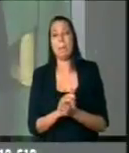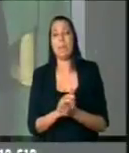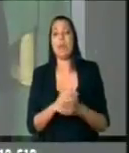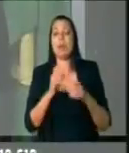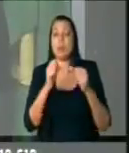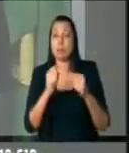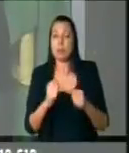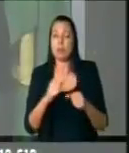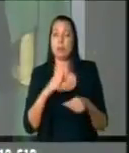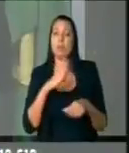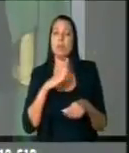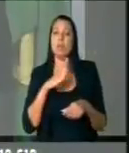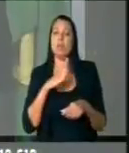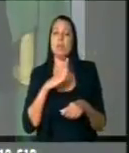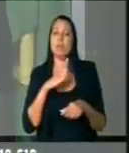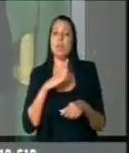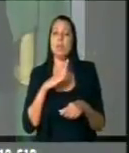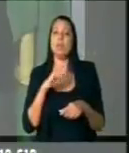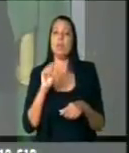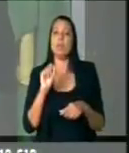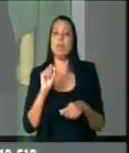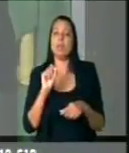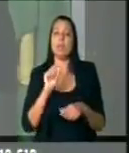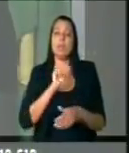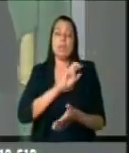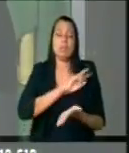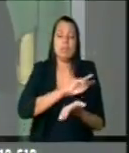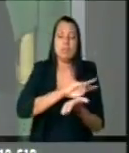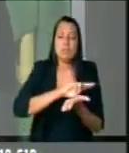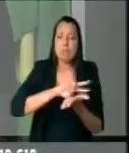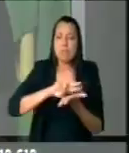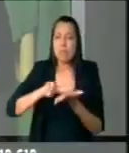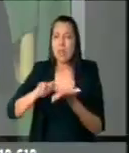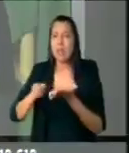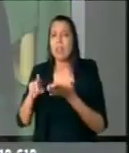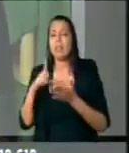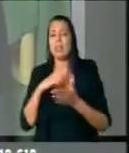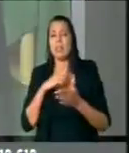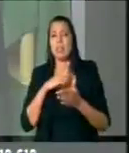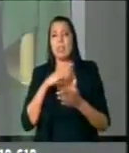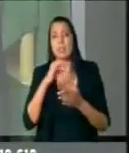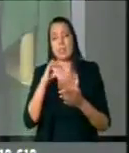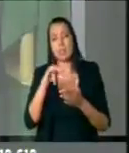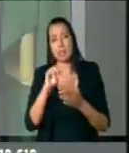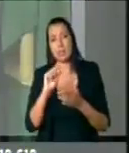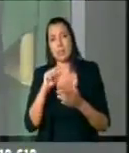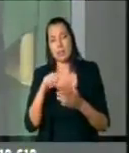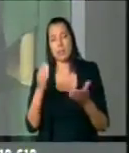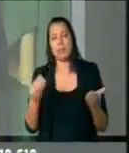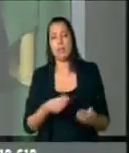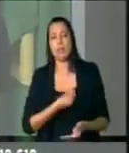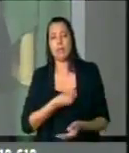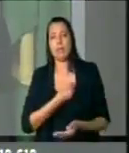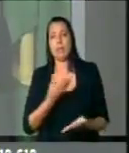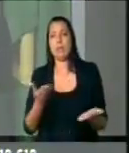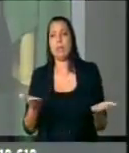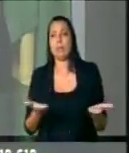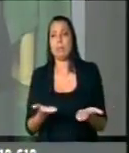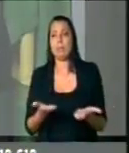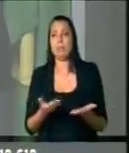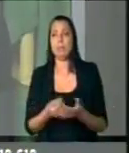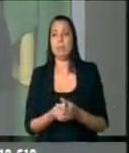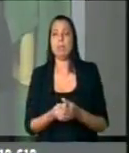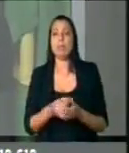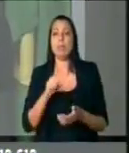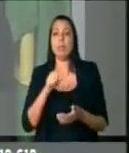podem acarretar, são muitos maiores do que esta crise que estamos vivendo nesse momento.